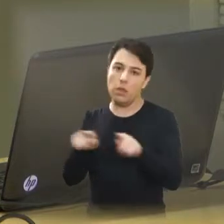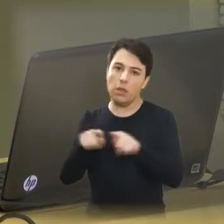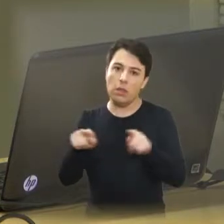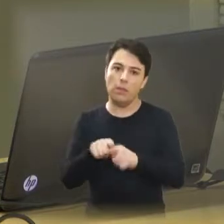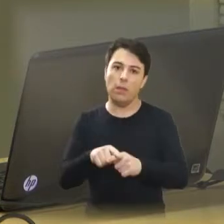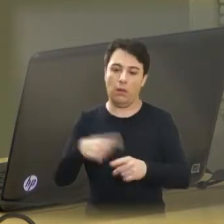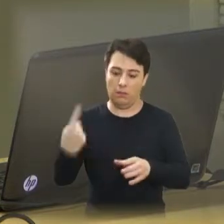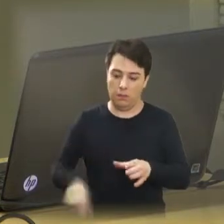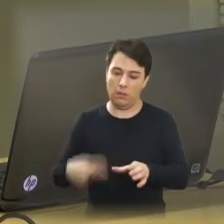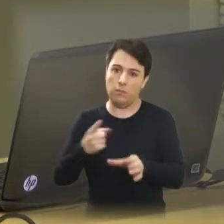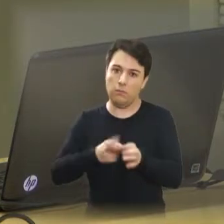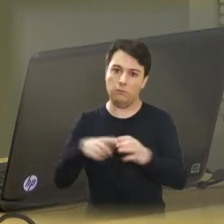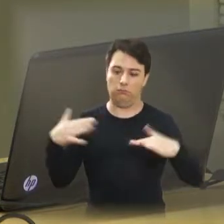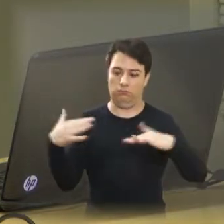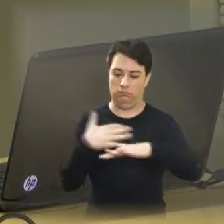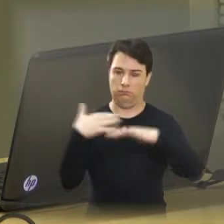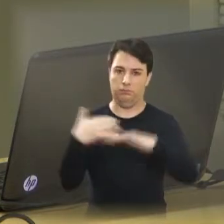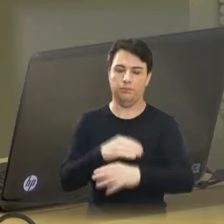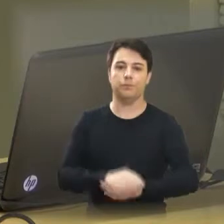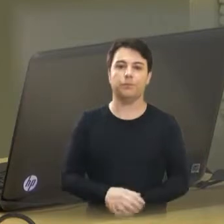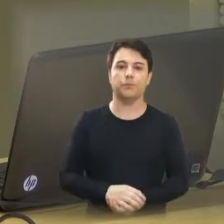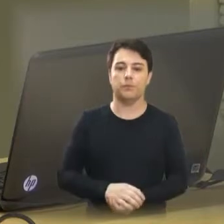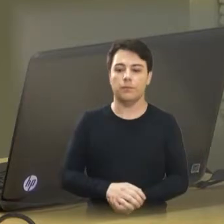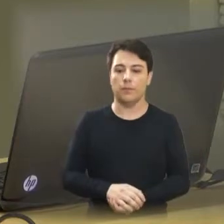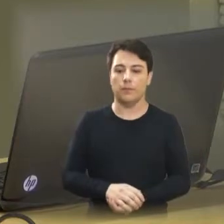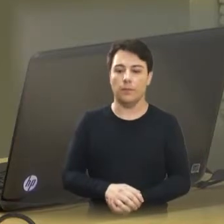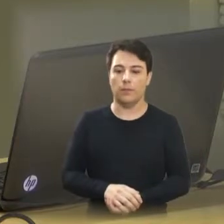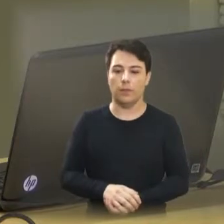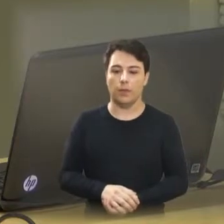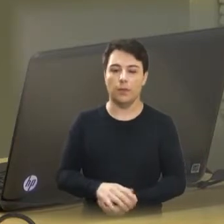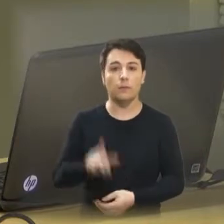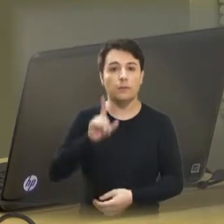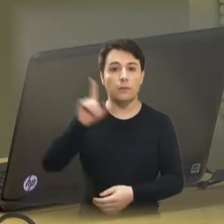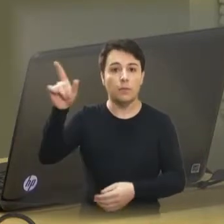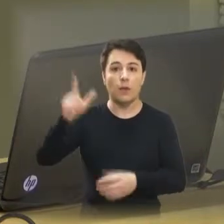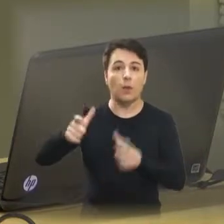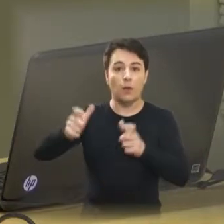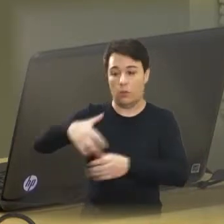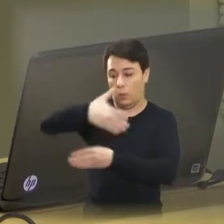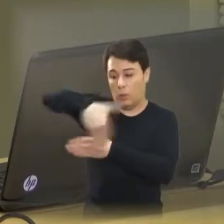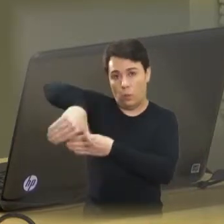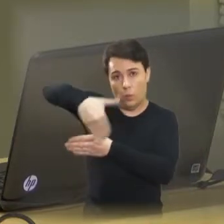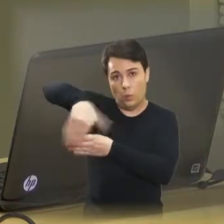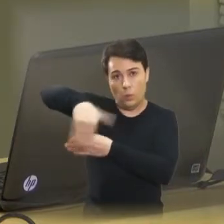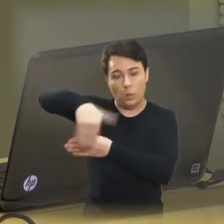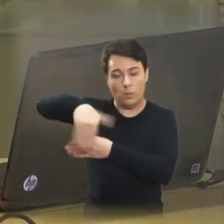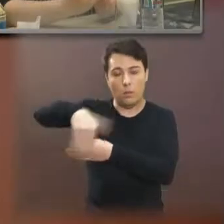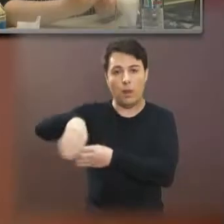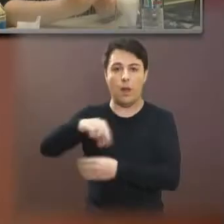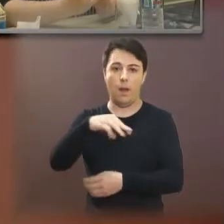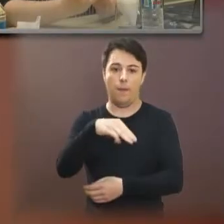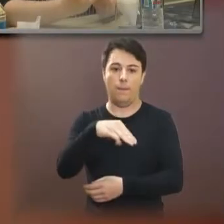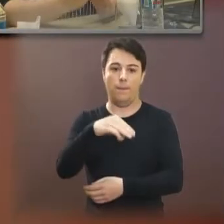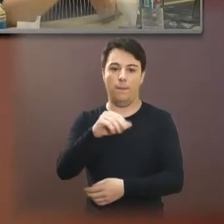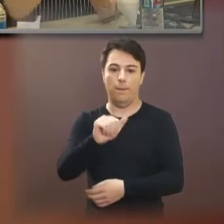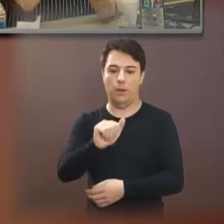Bom, a situação da Avenida José Barbieri Neto, esses são dados coletados ao longo de tempo.